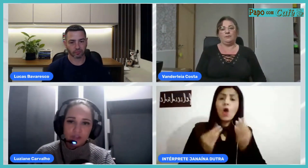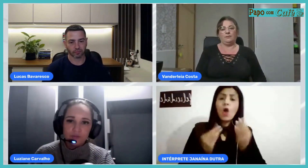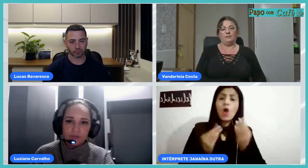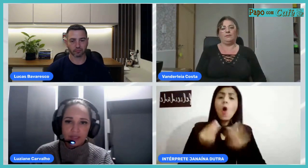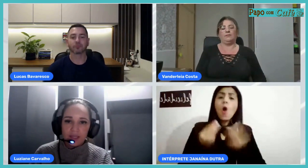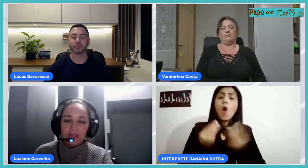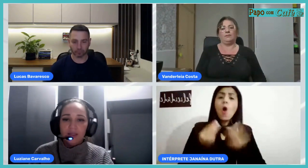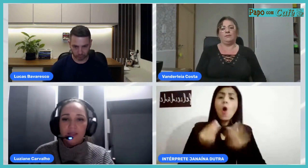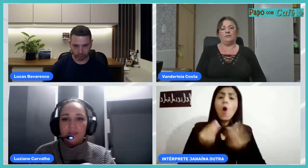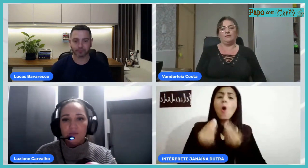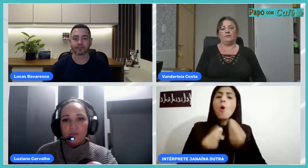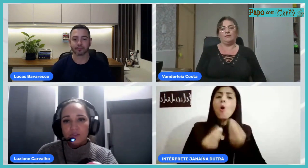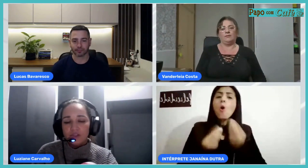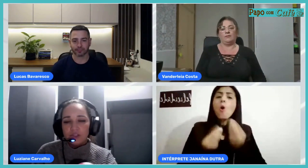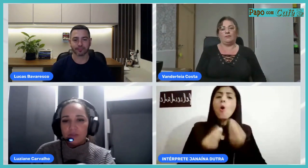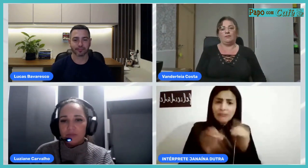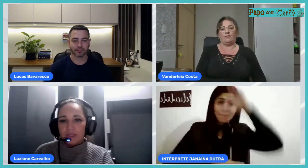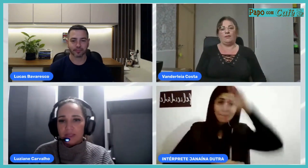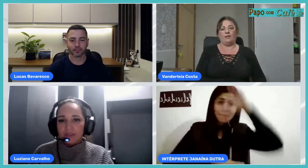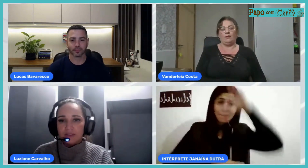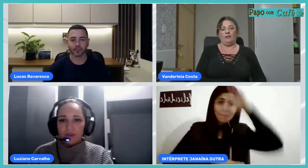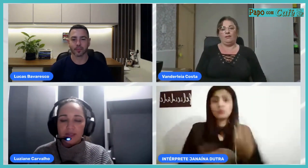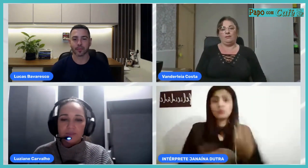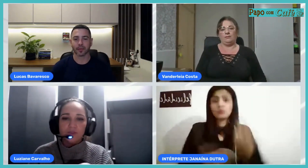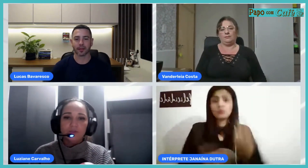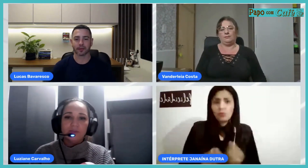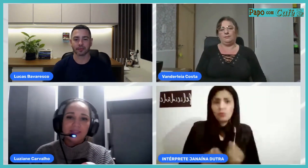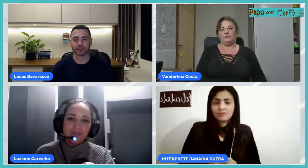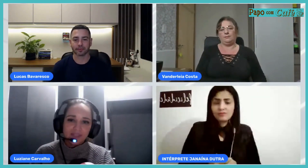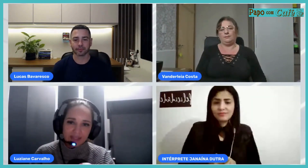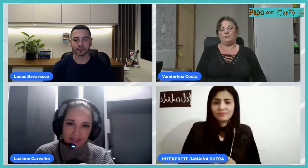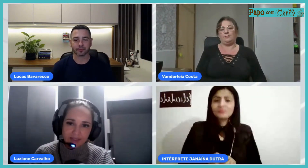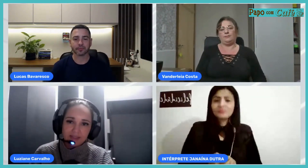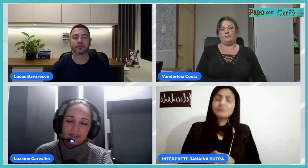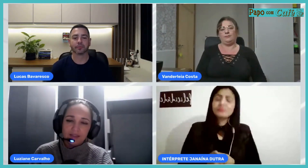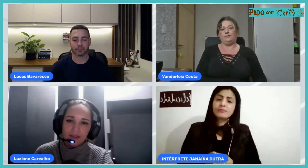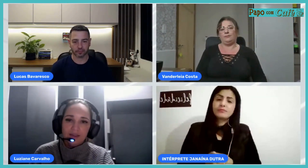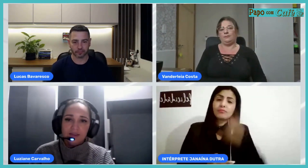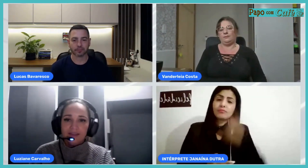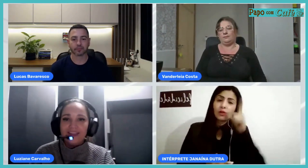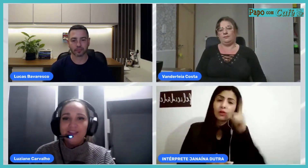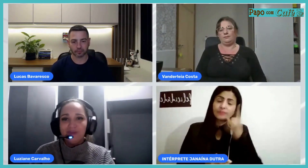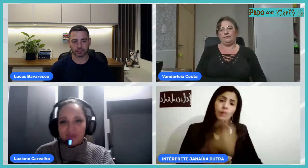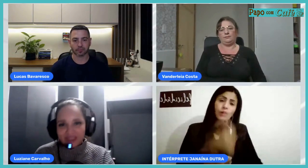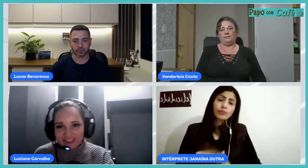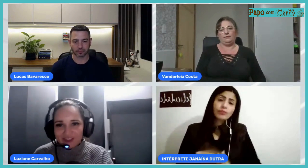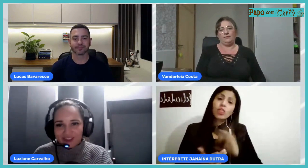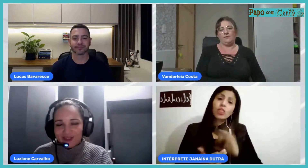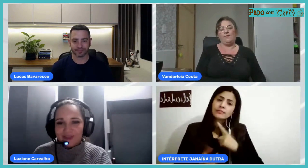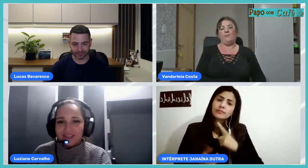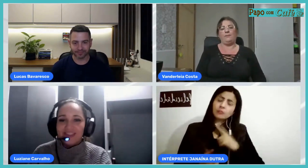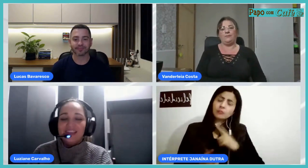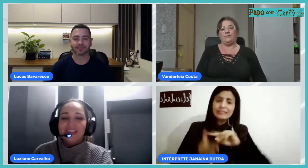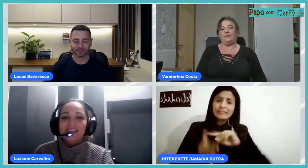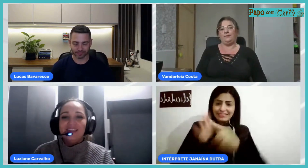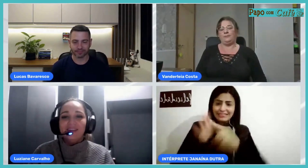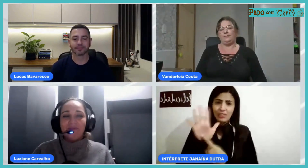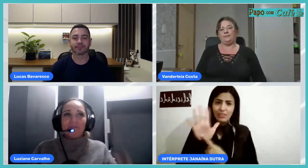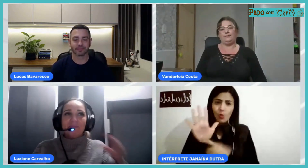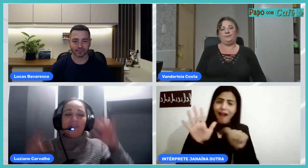os sentidos, né? Então, quando a gente não tem, teoricamente, uma deficiência, né, em um dos sentidos,